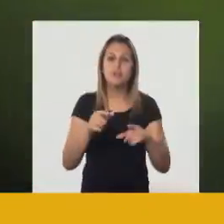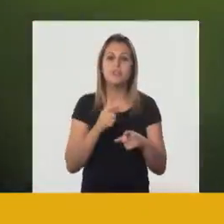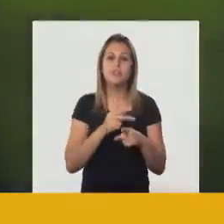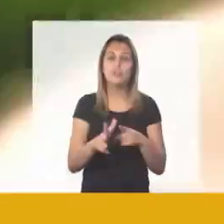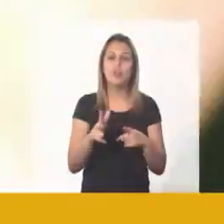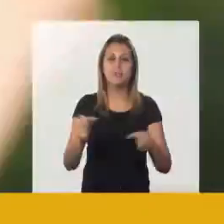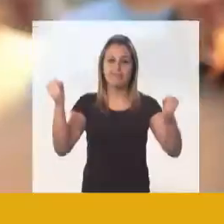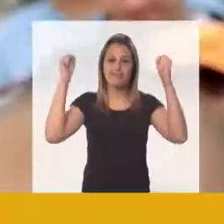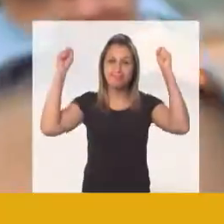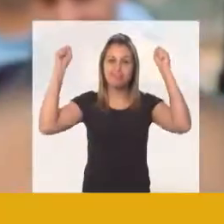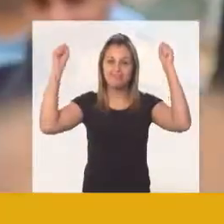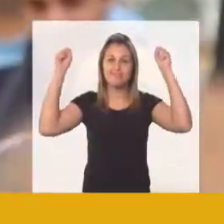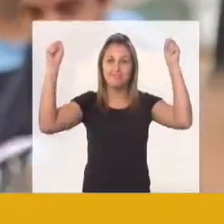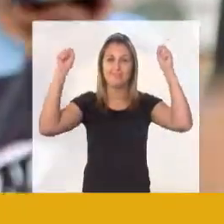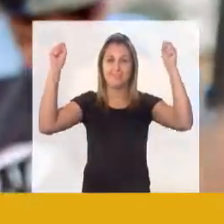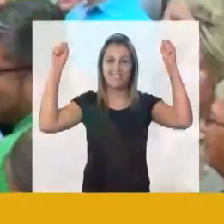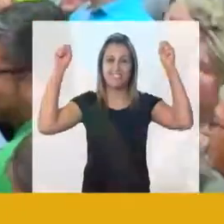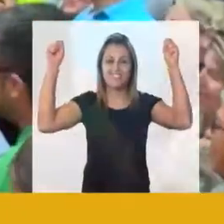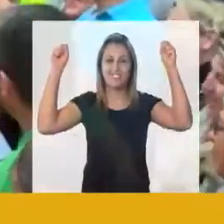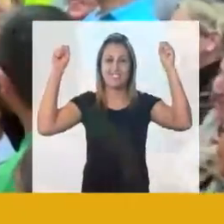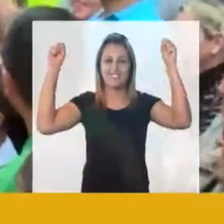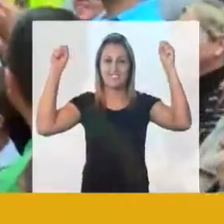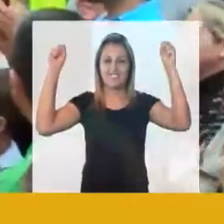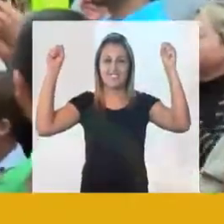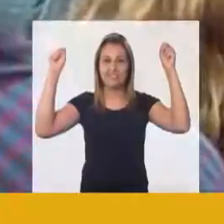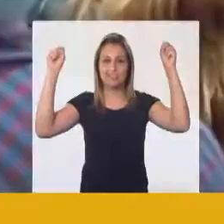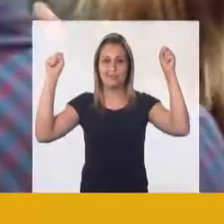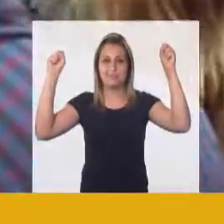abençoe e até a vitória!